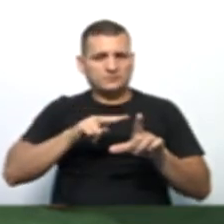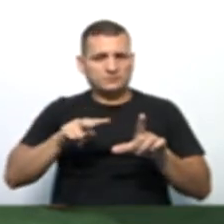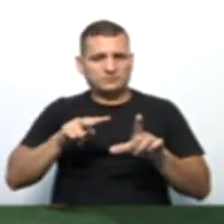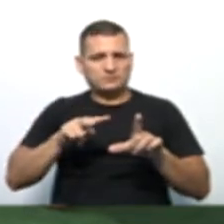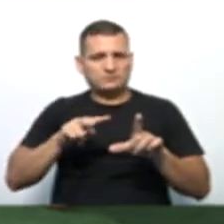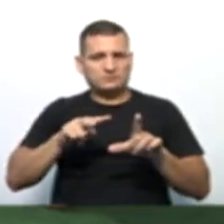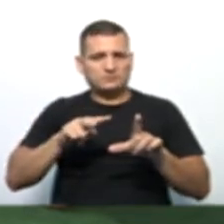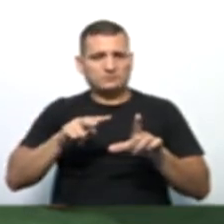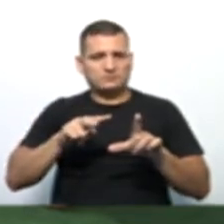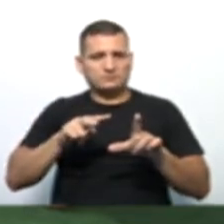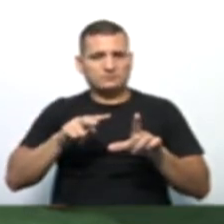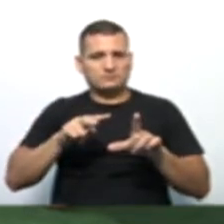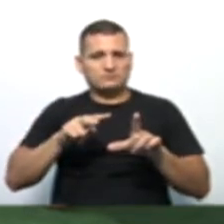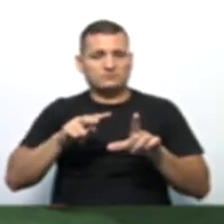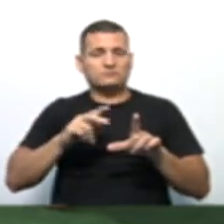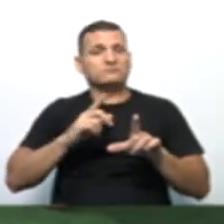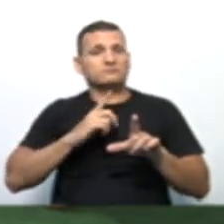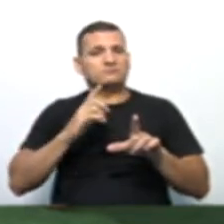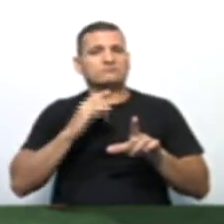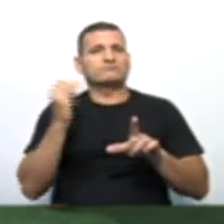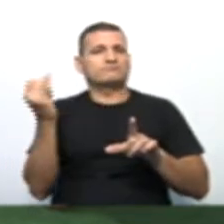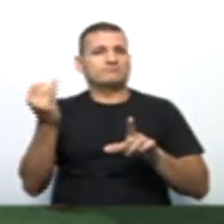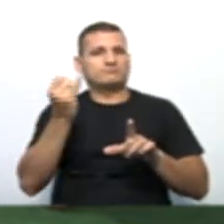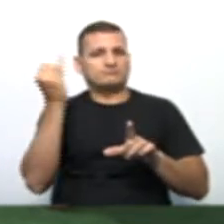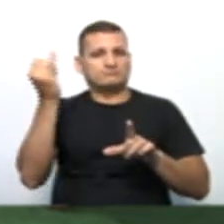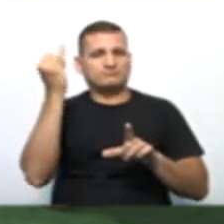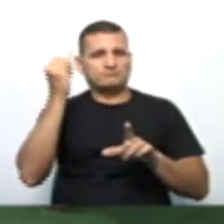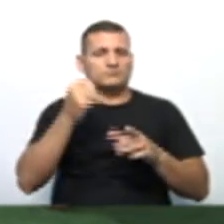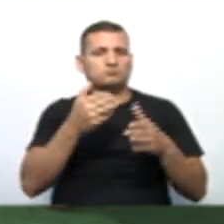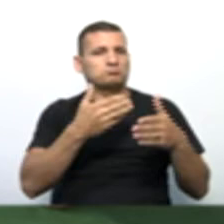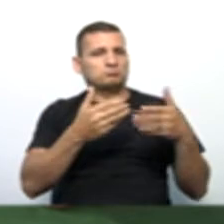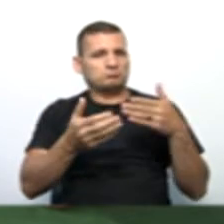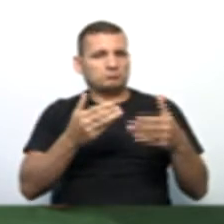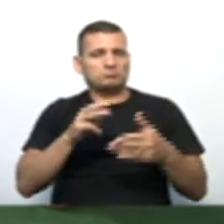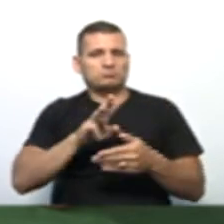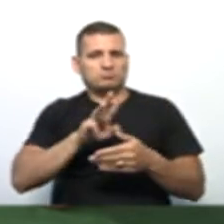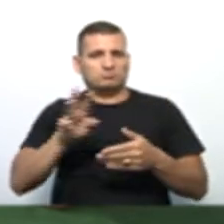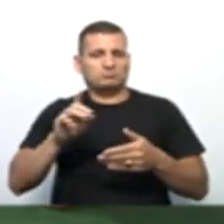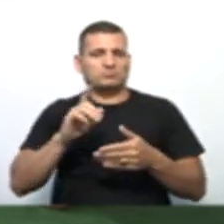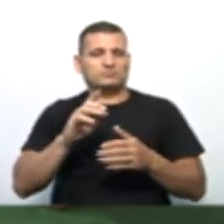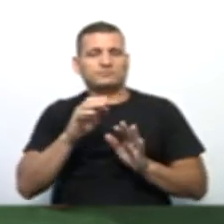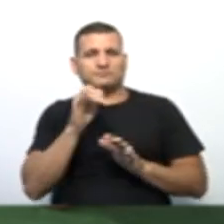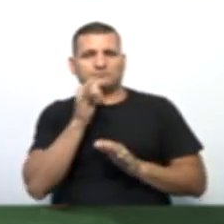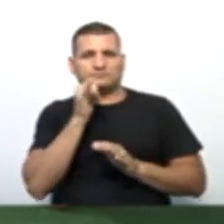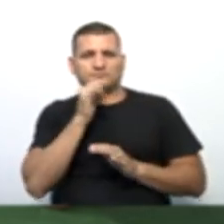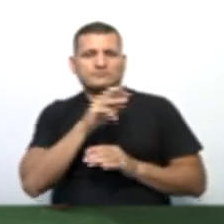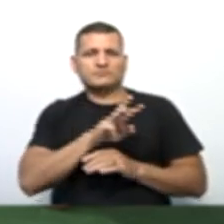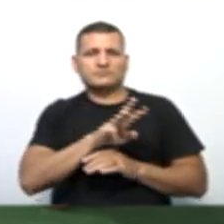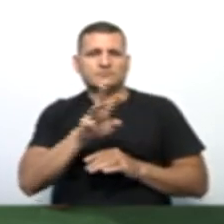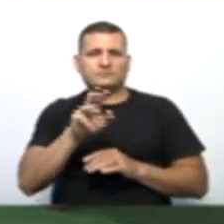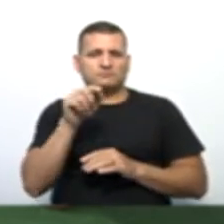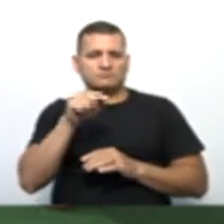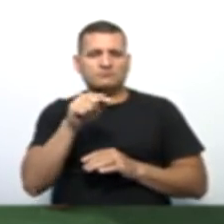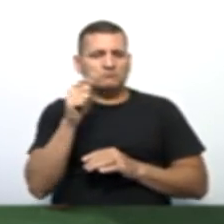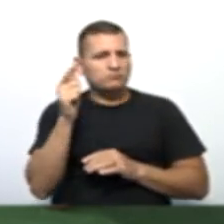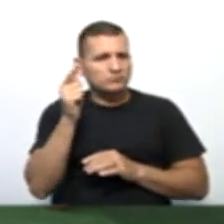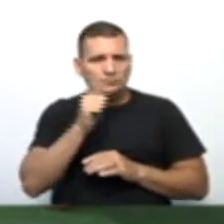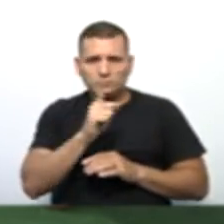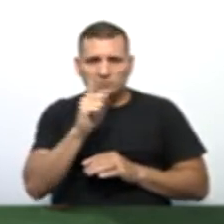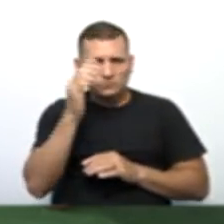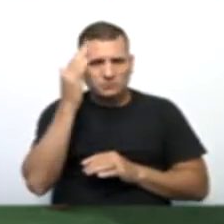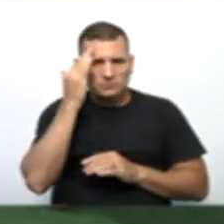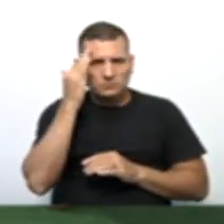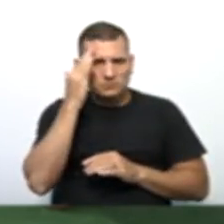tem uma importância muito grande em qualquer site você pegar um site que você não consegue entender o a